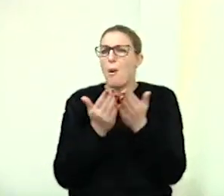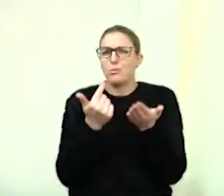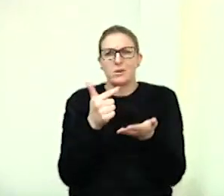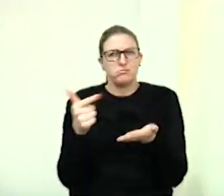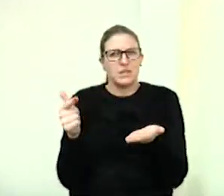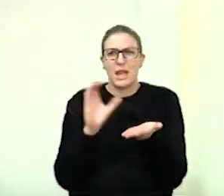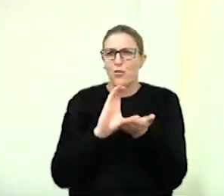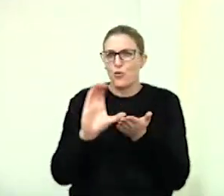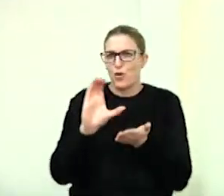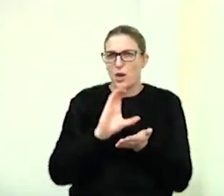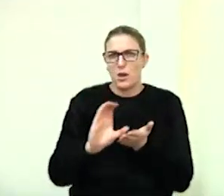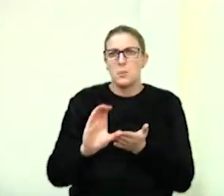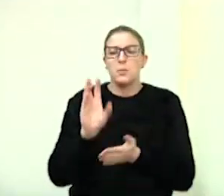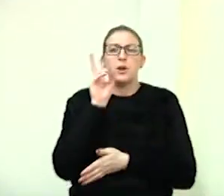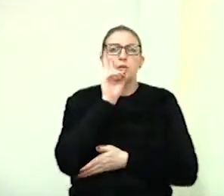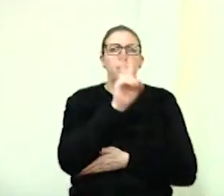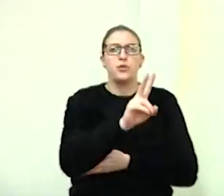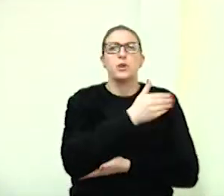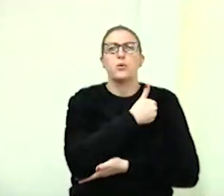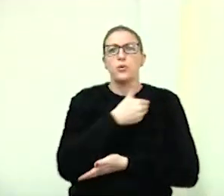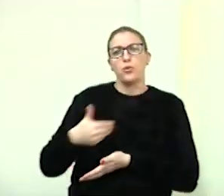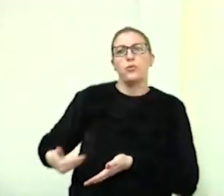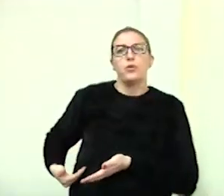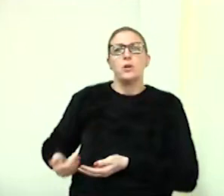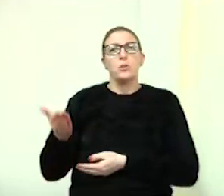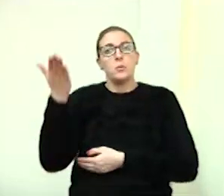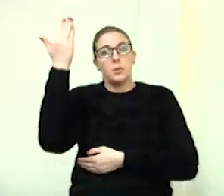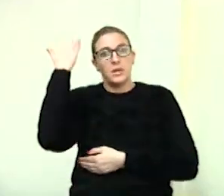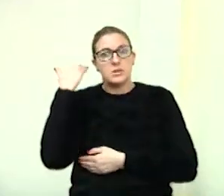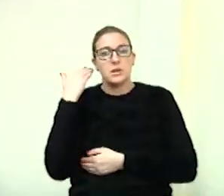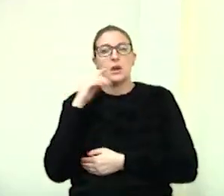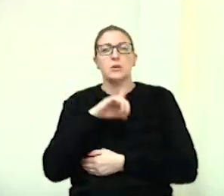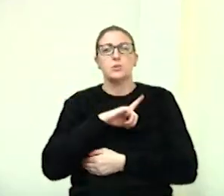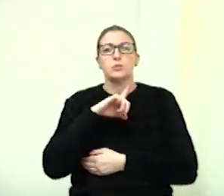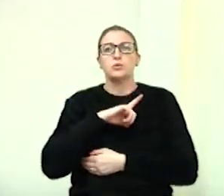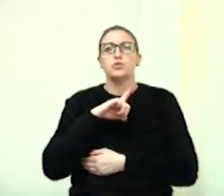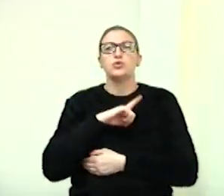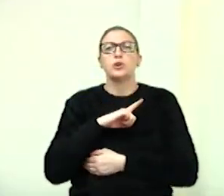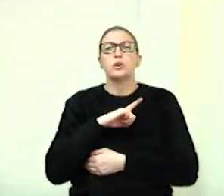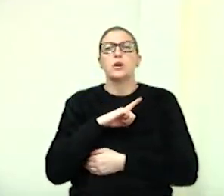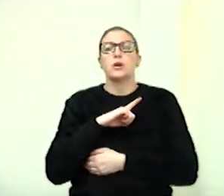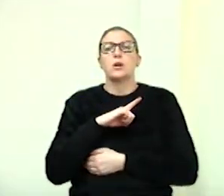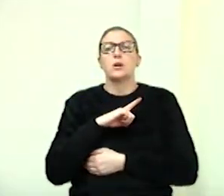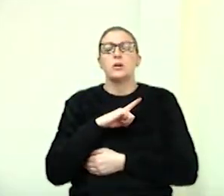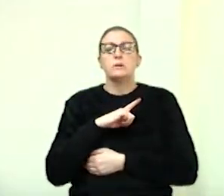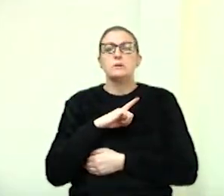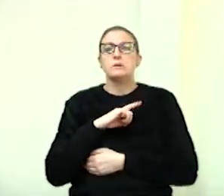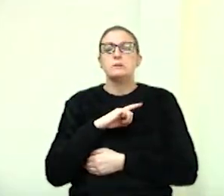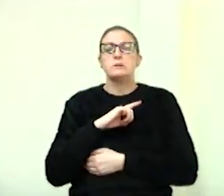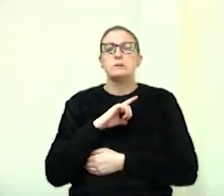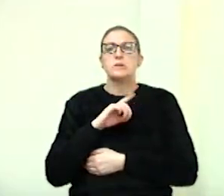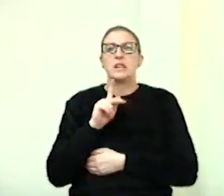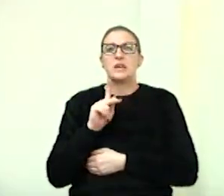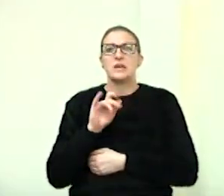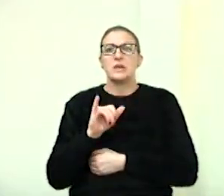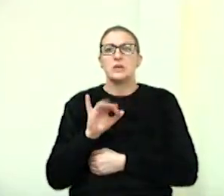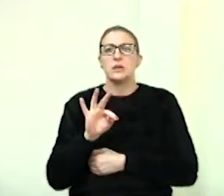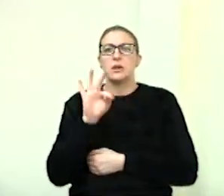E a gente via que, no governo passado, se tinha os kits, vereador Serginho, os kits, quando a pessoa